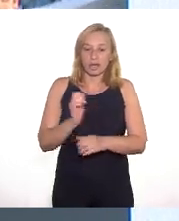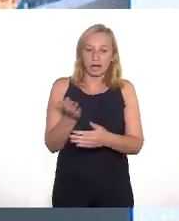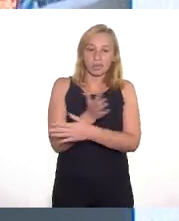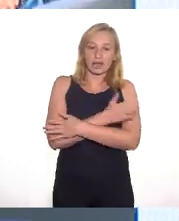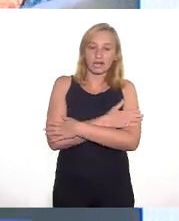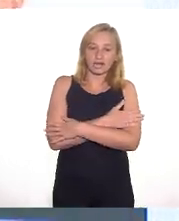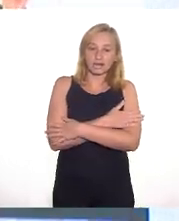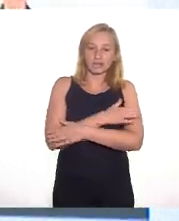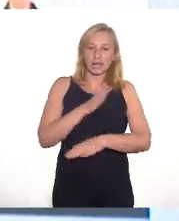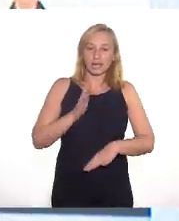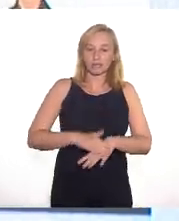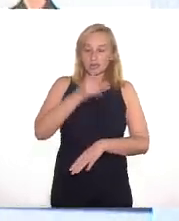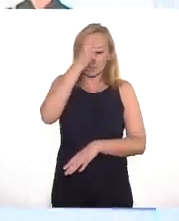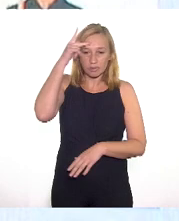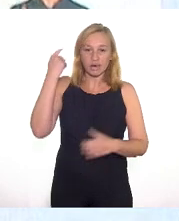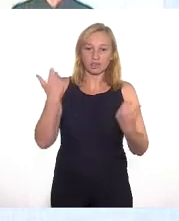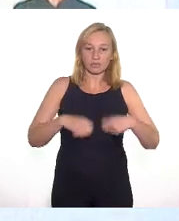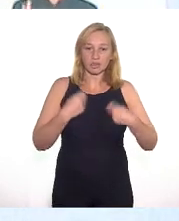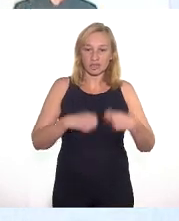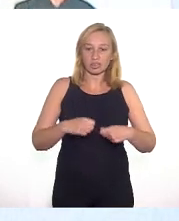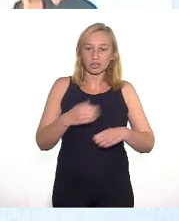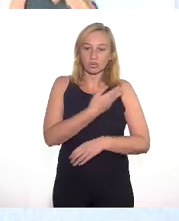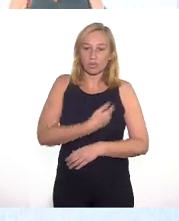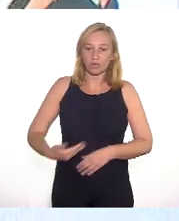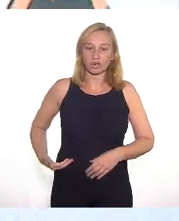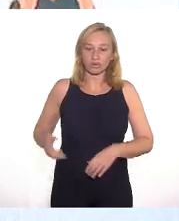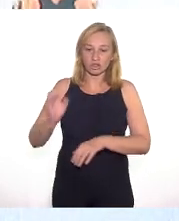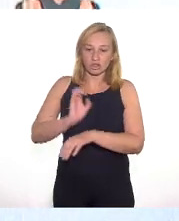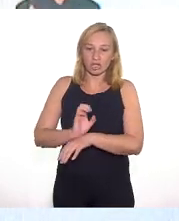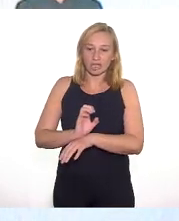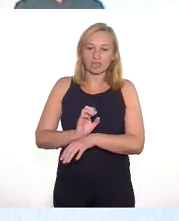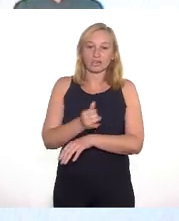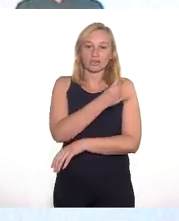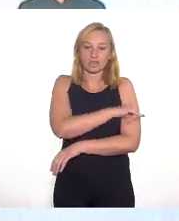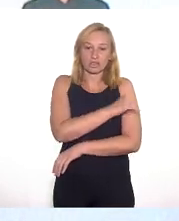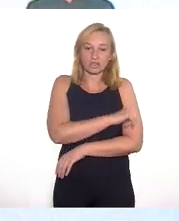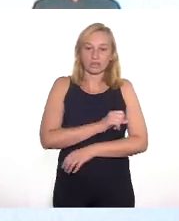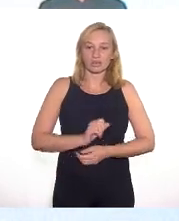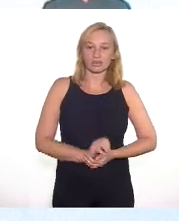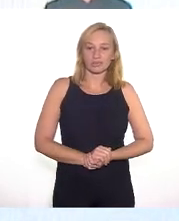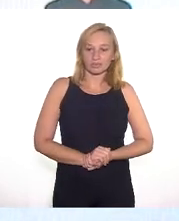mais precisa. Governo do estado do Rio de Janeiro, sem tempo a perder.